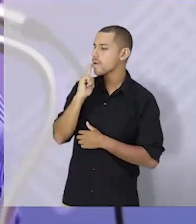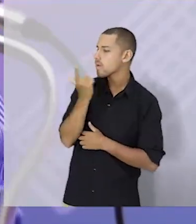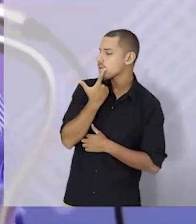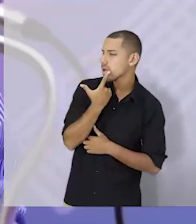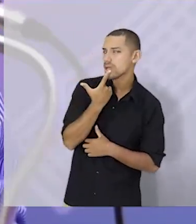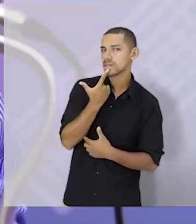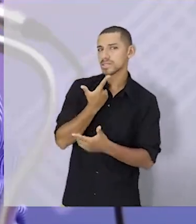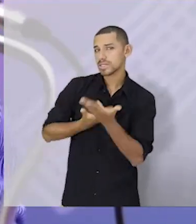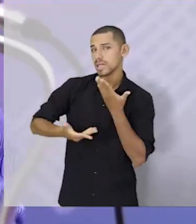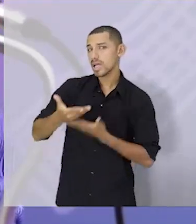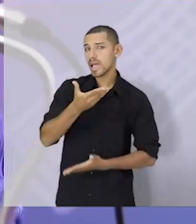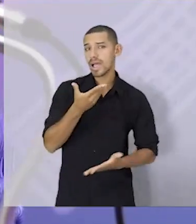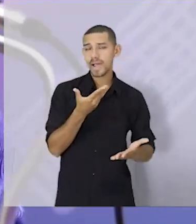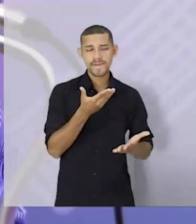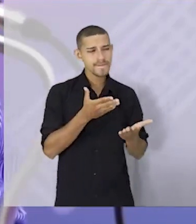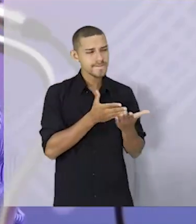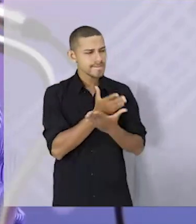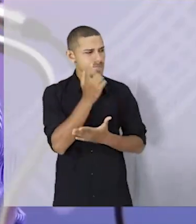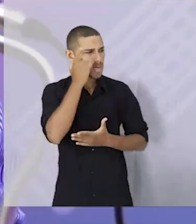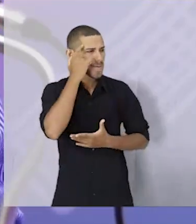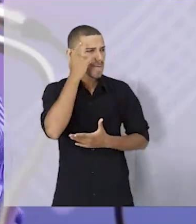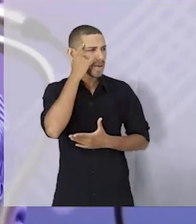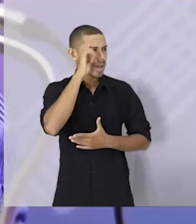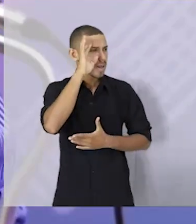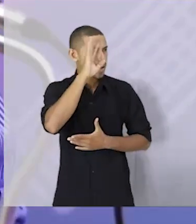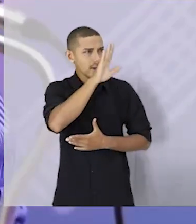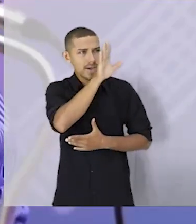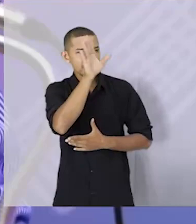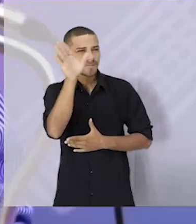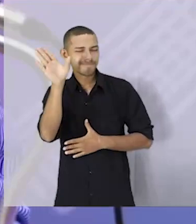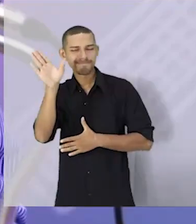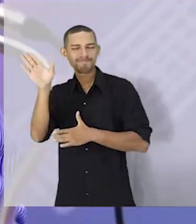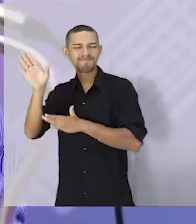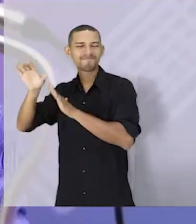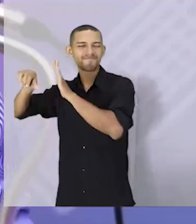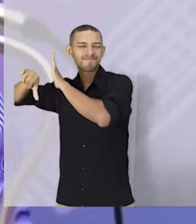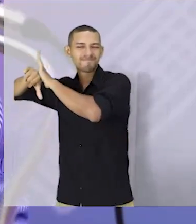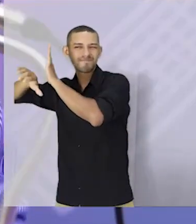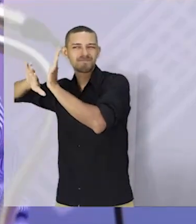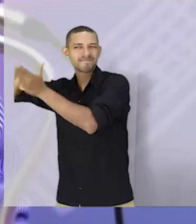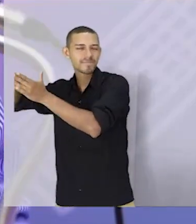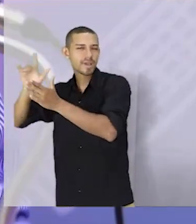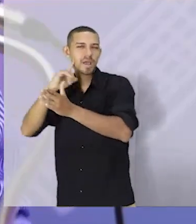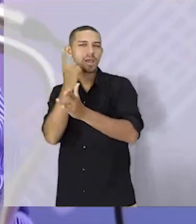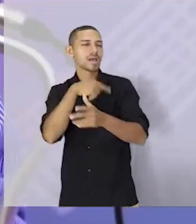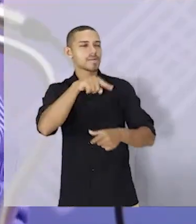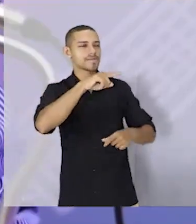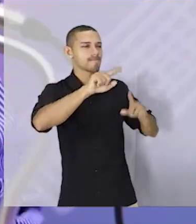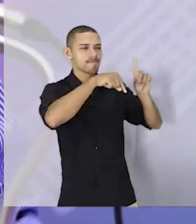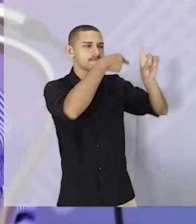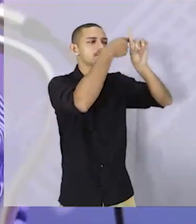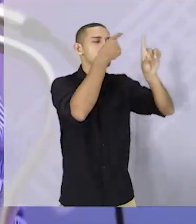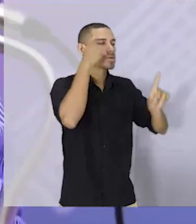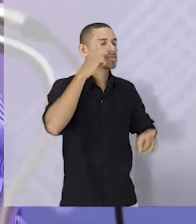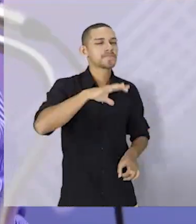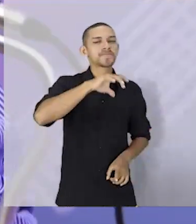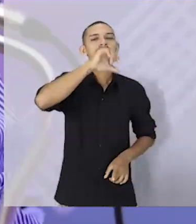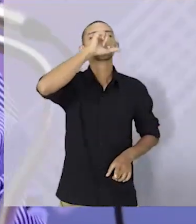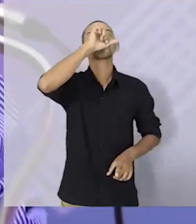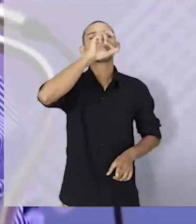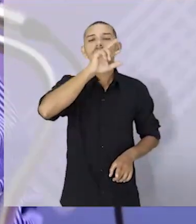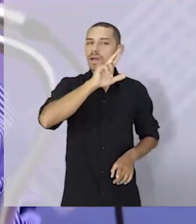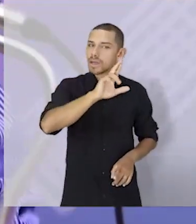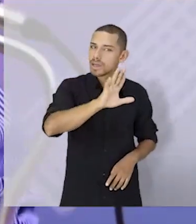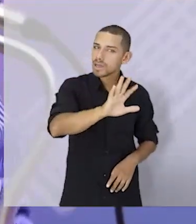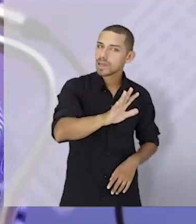você acaba desviando aquele pensamento que é negativo para um pensamento mais positivo. Respiração, uma